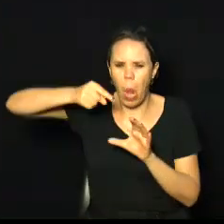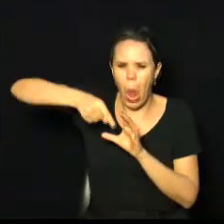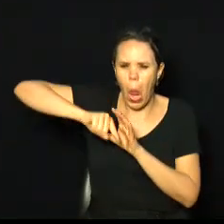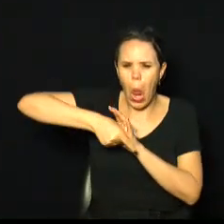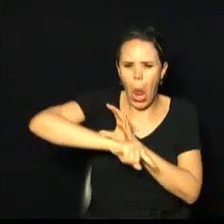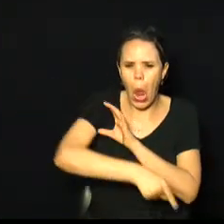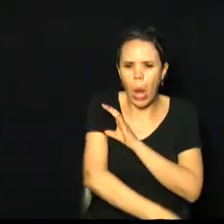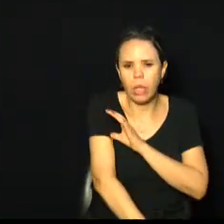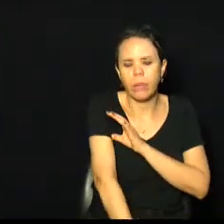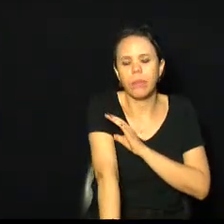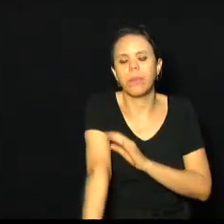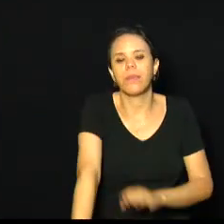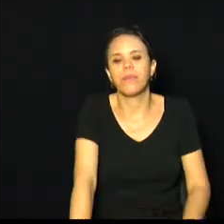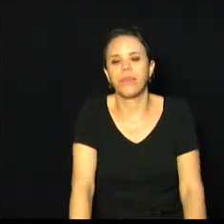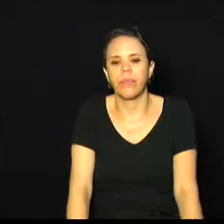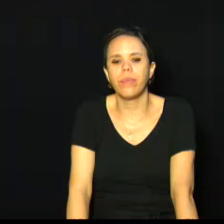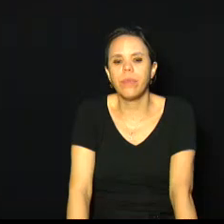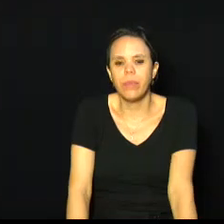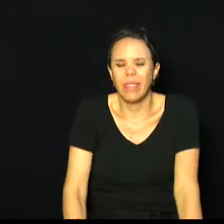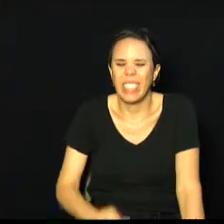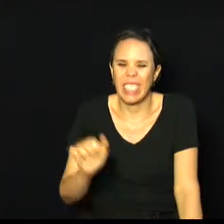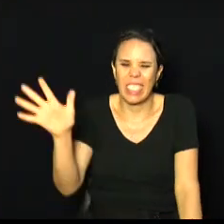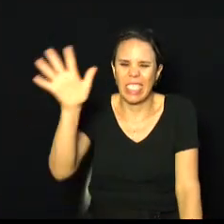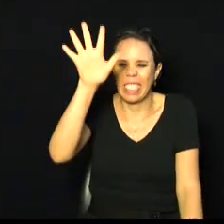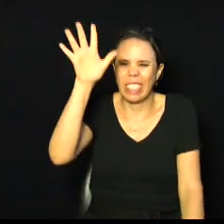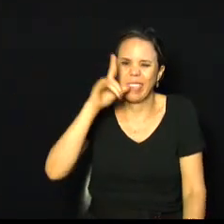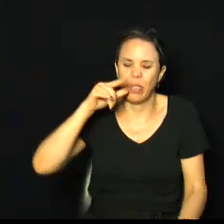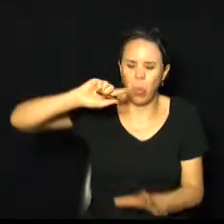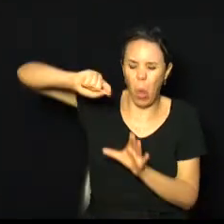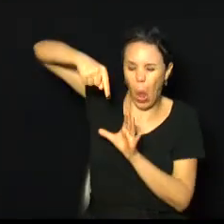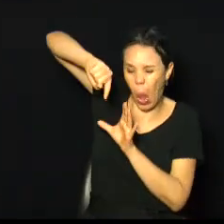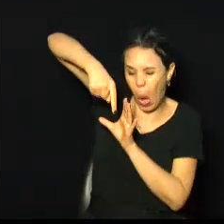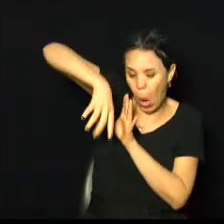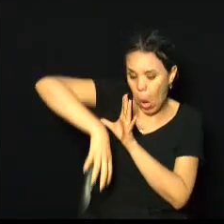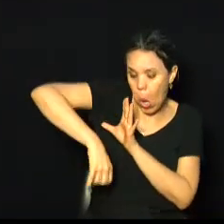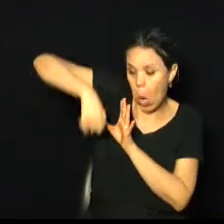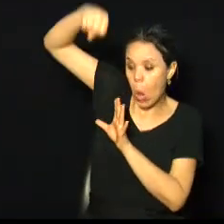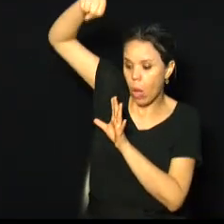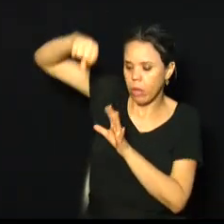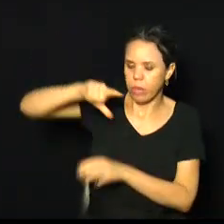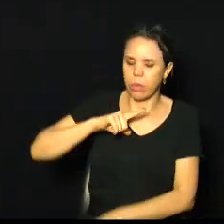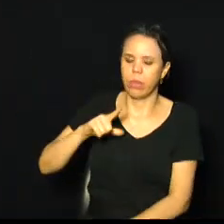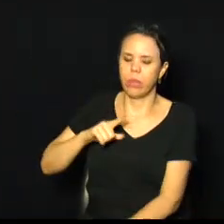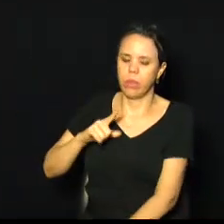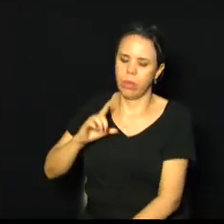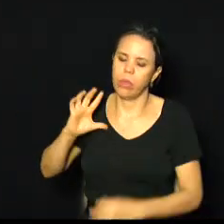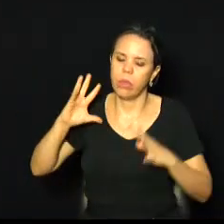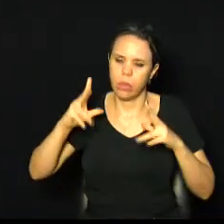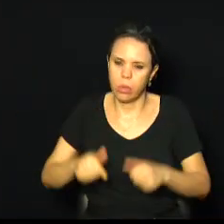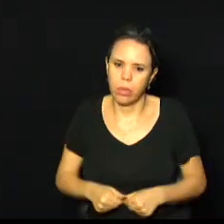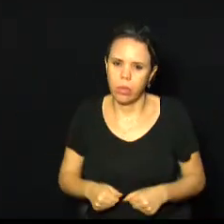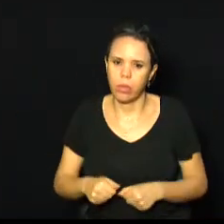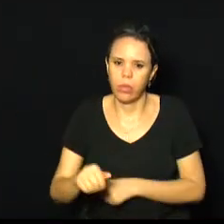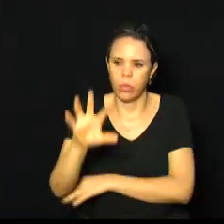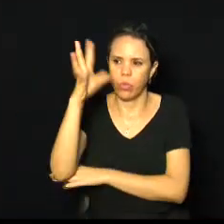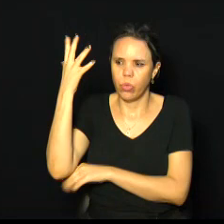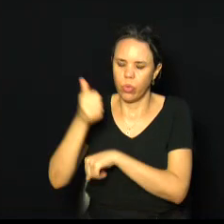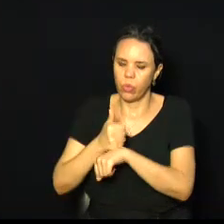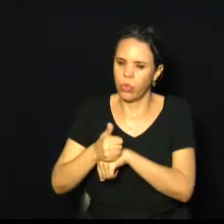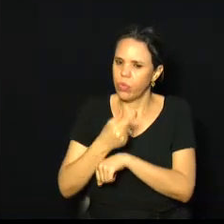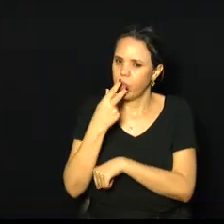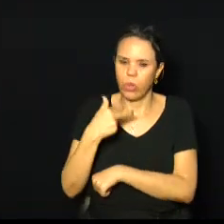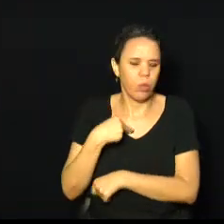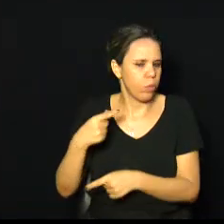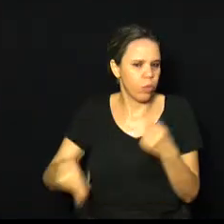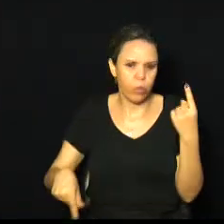profundas, né? Ficaria muito caro tirar essa água, mas é uma reserva que tem, mas os ambientalistas dizem que a gente não